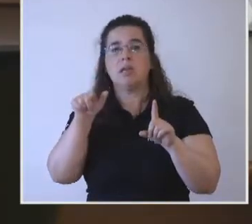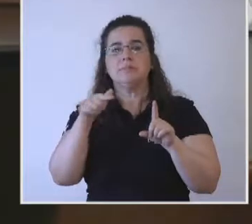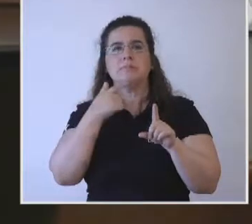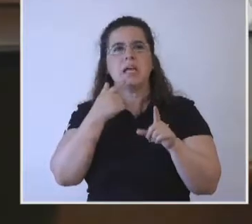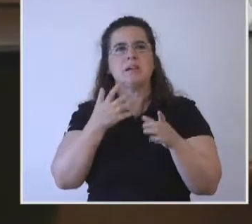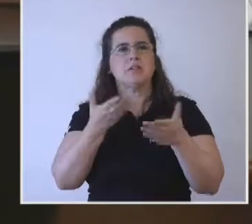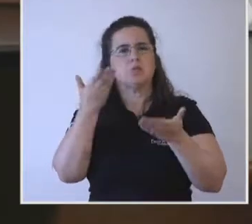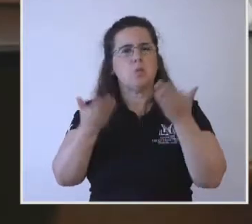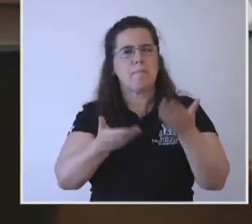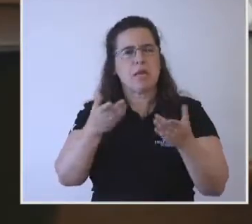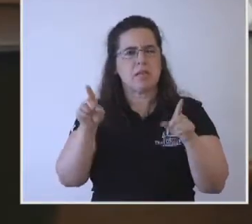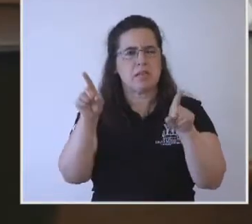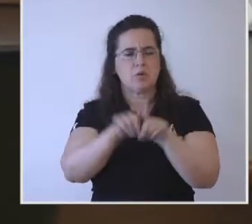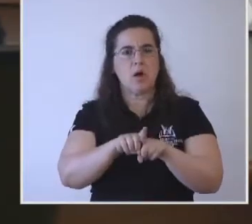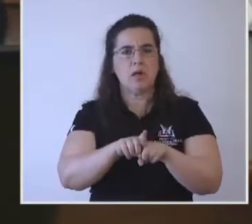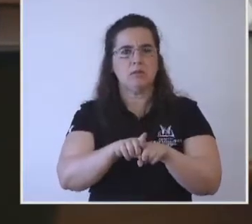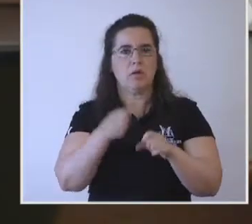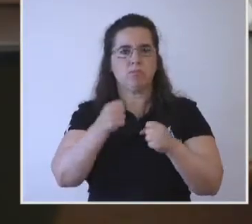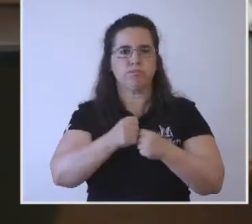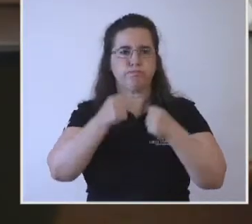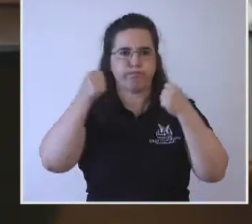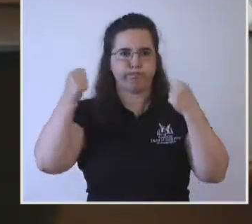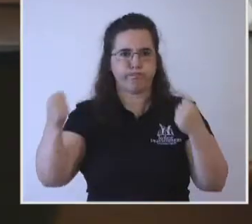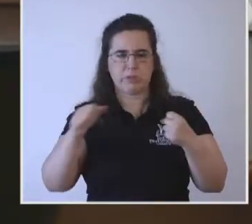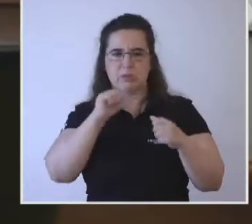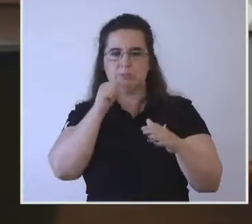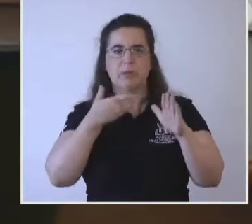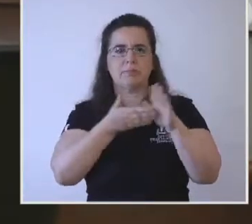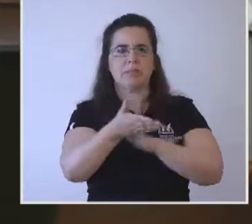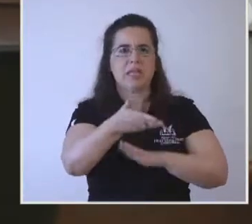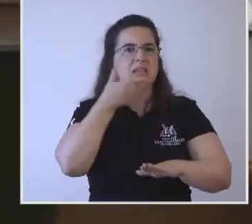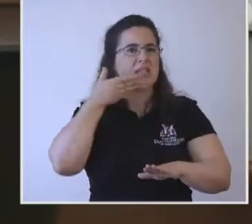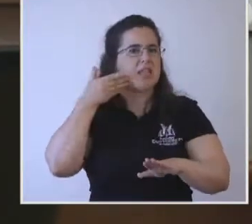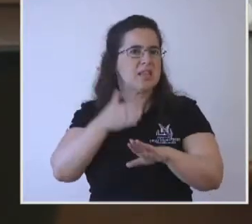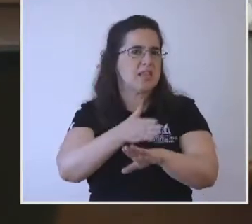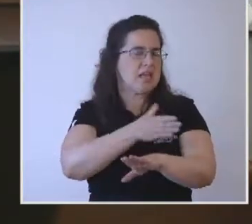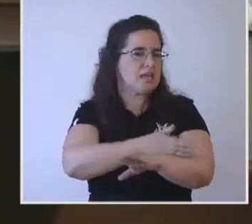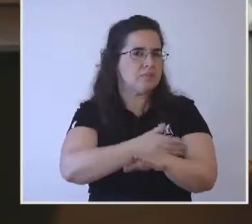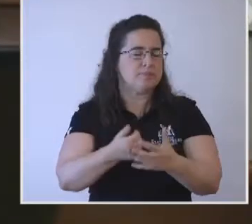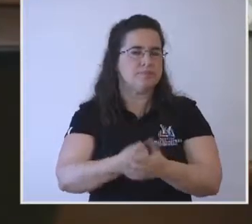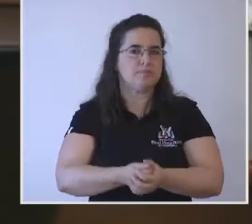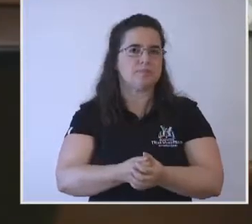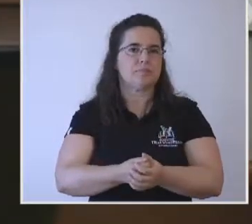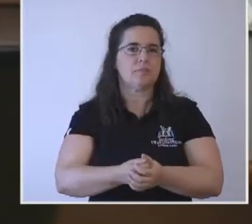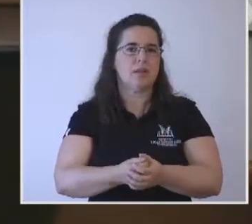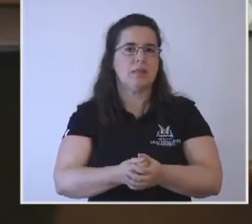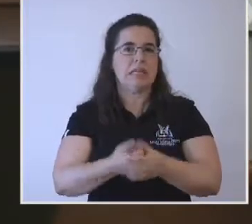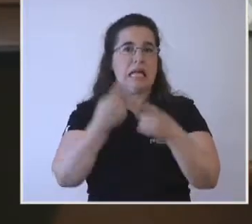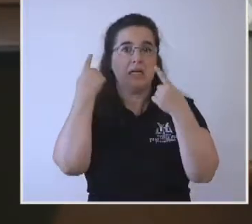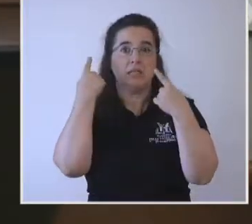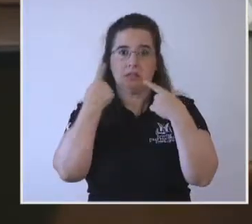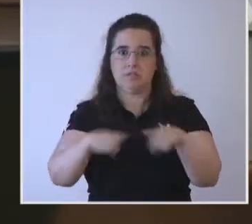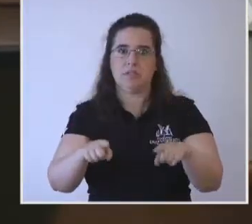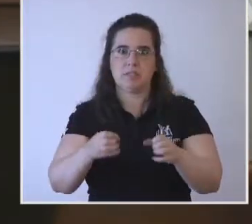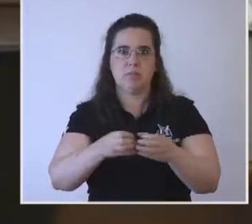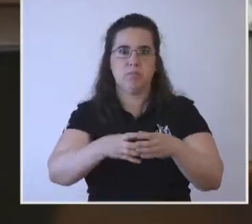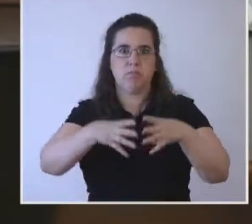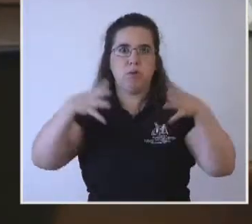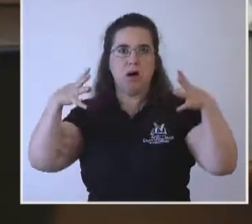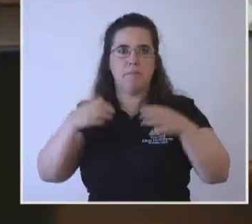a obesidade um fator de risco para a morte precoce entre os indivíduos de raça negra, esta diferença ainda é mais